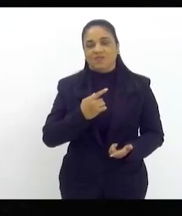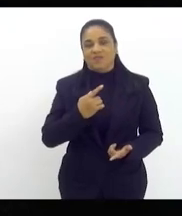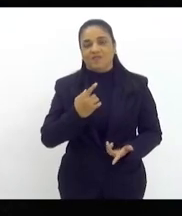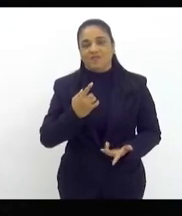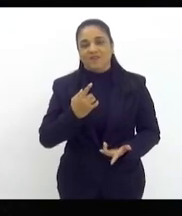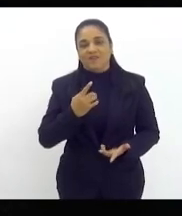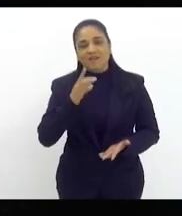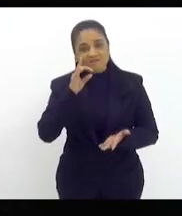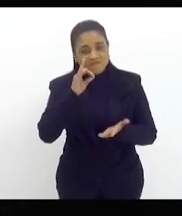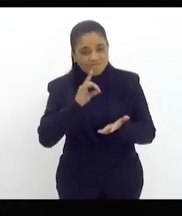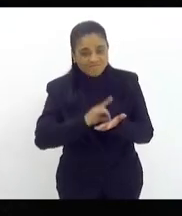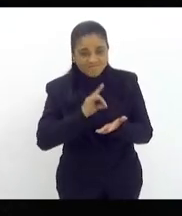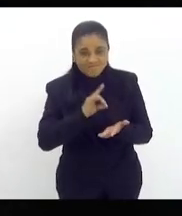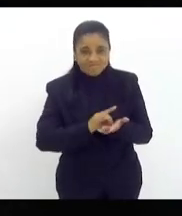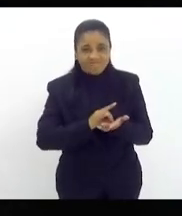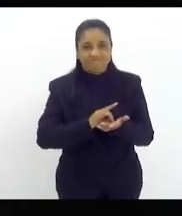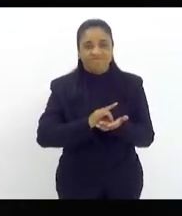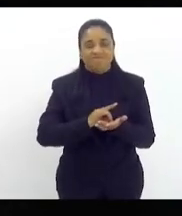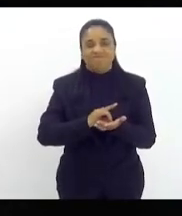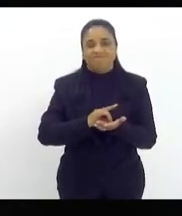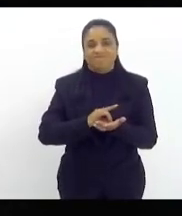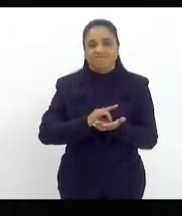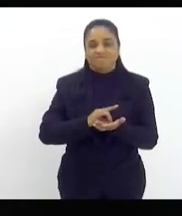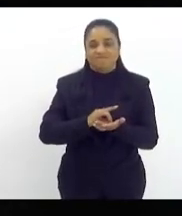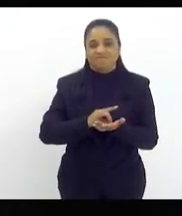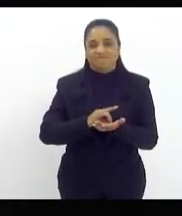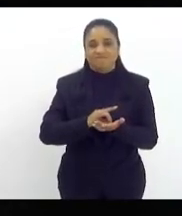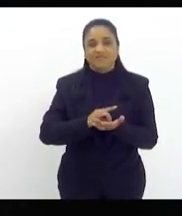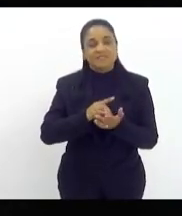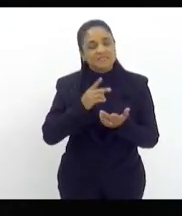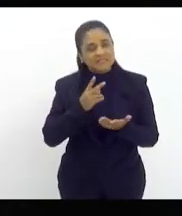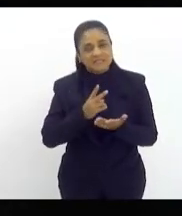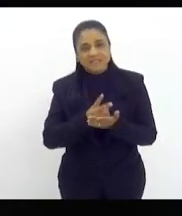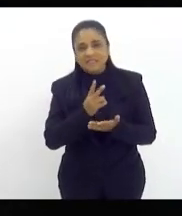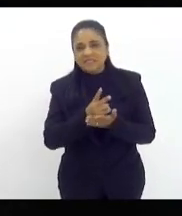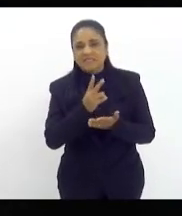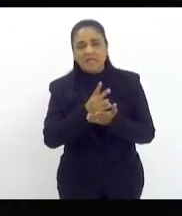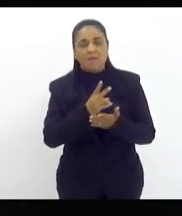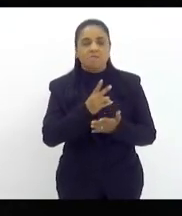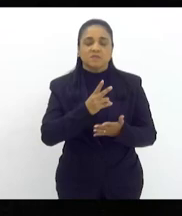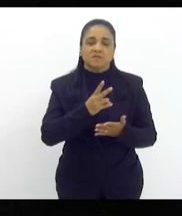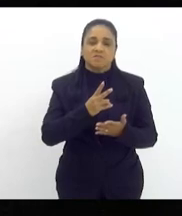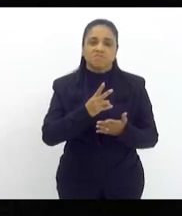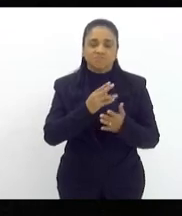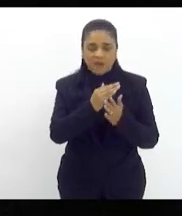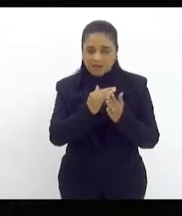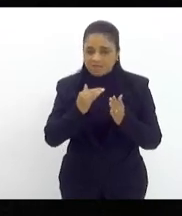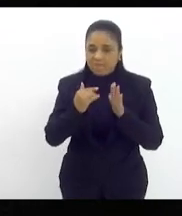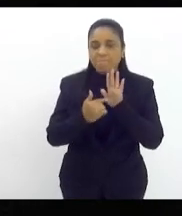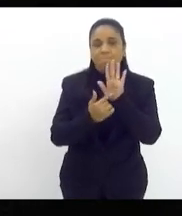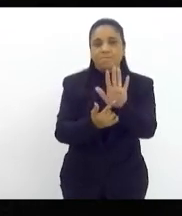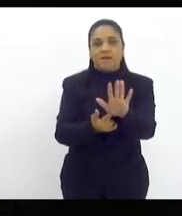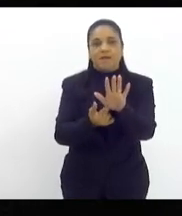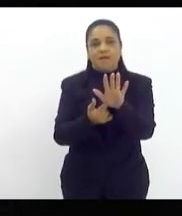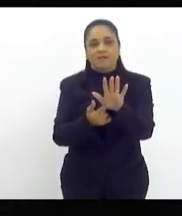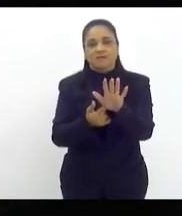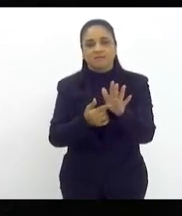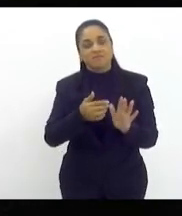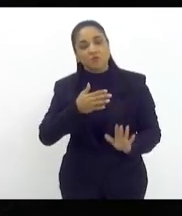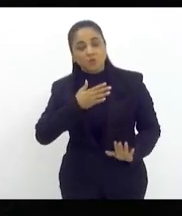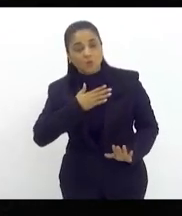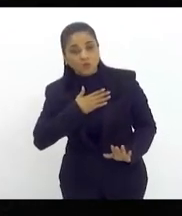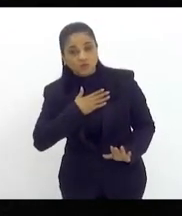elas sempre se impõem gostemos ou não a gente pode até querer mascarar